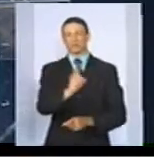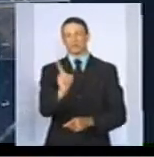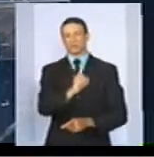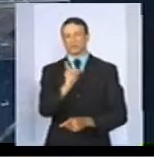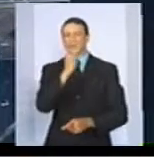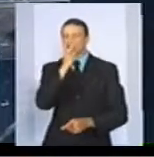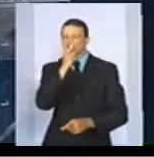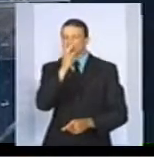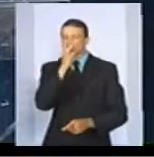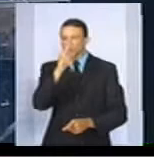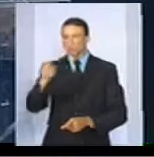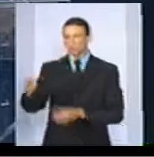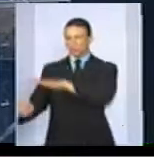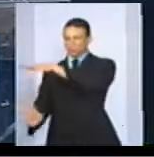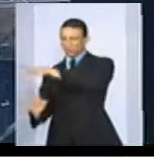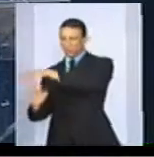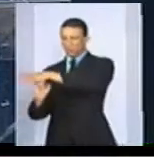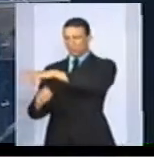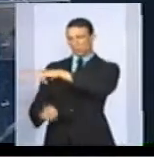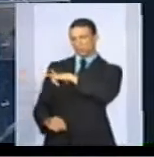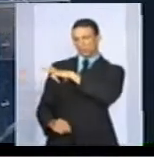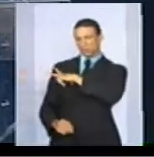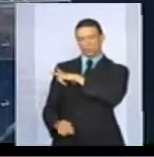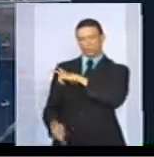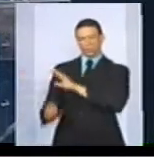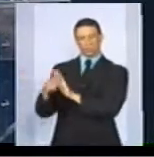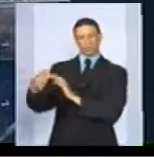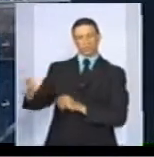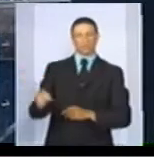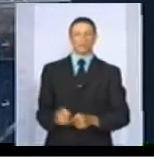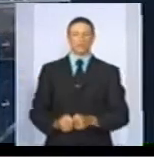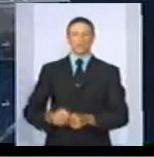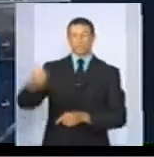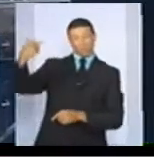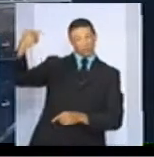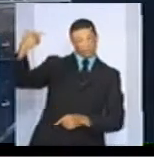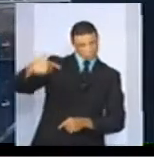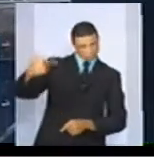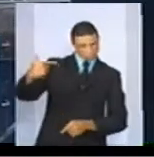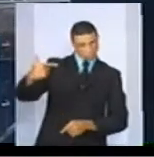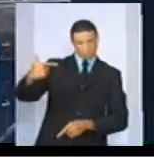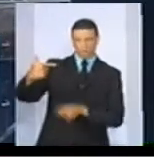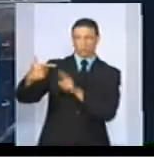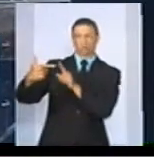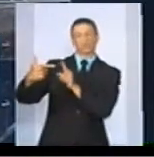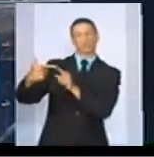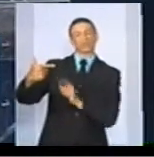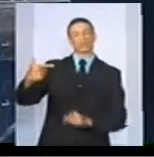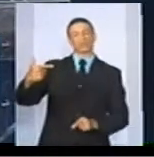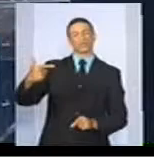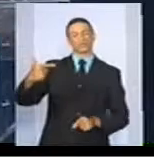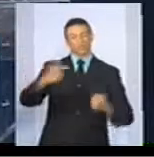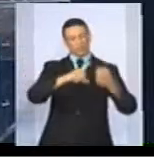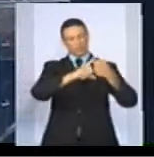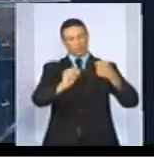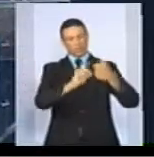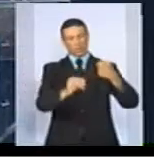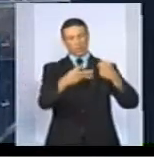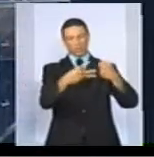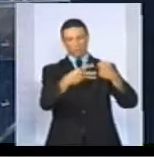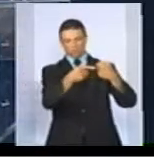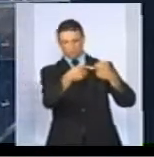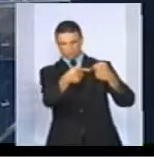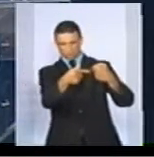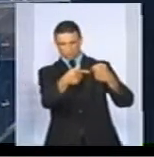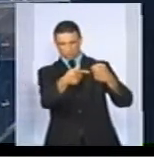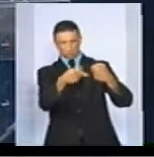conhece como propriedade cruzada segundo impede a teor do artigo 37 parágrafo